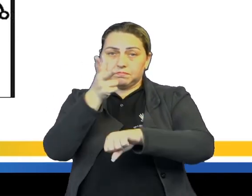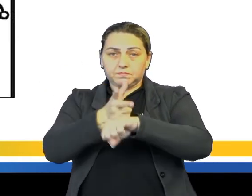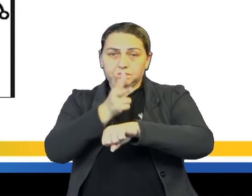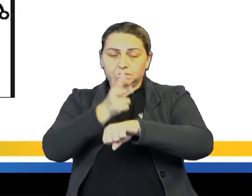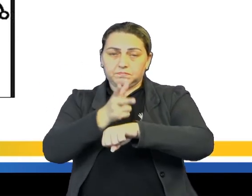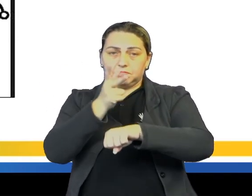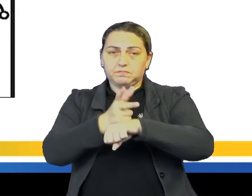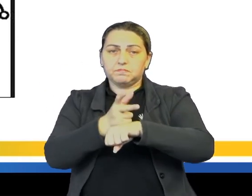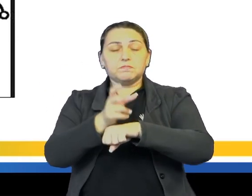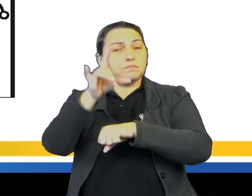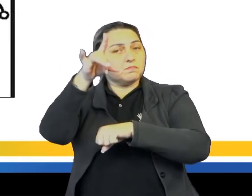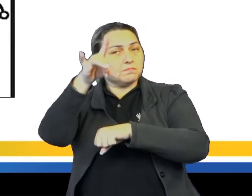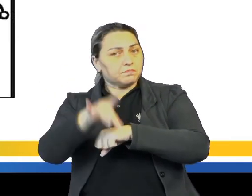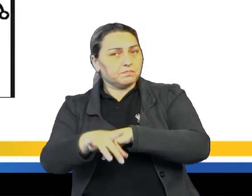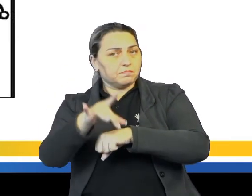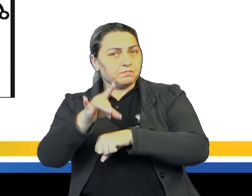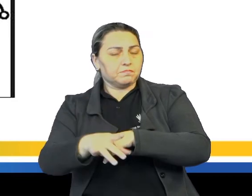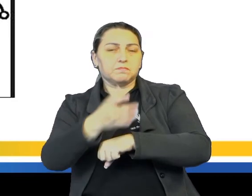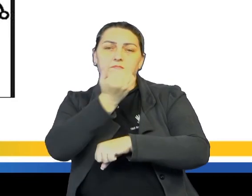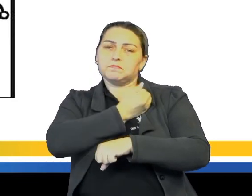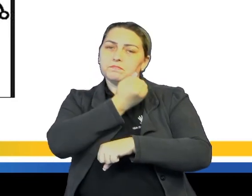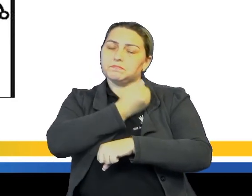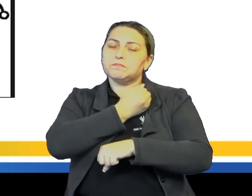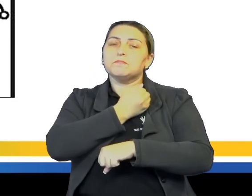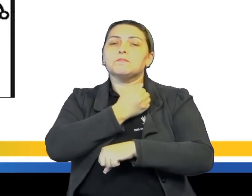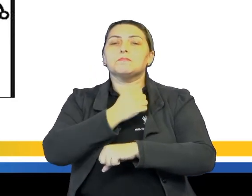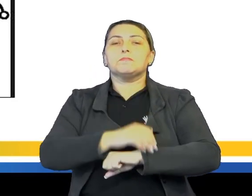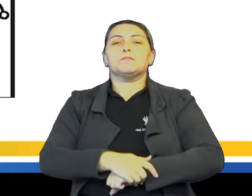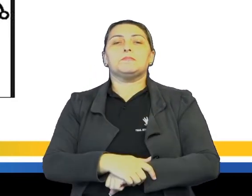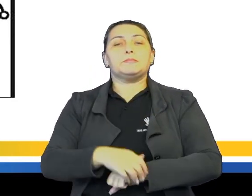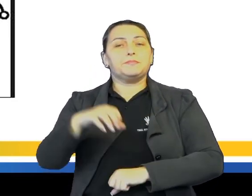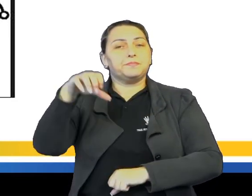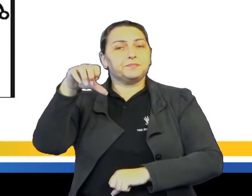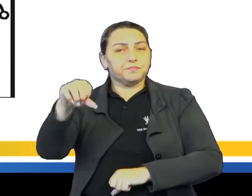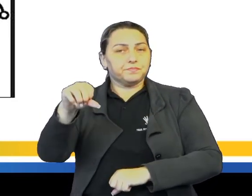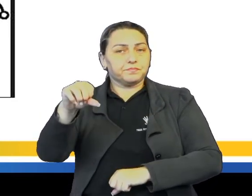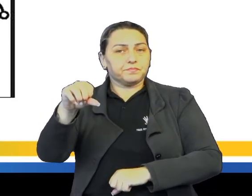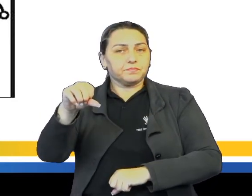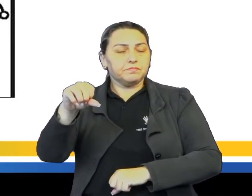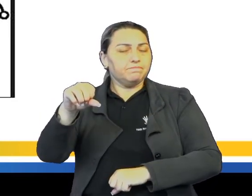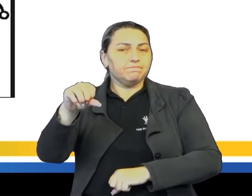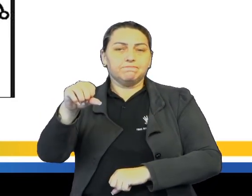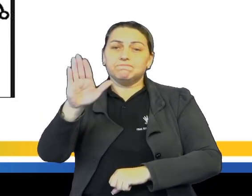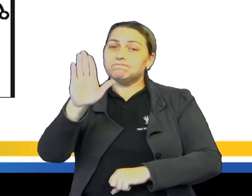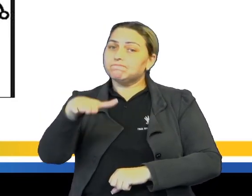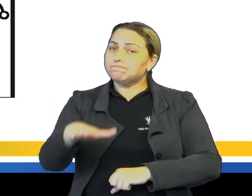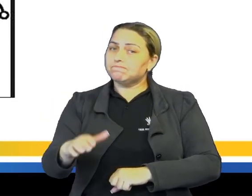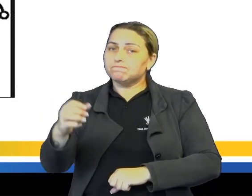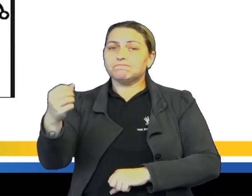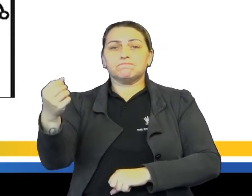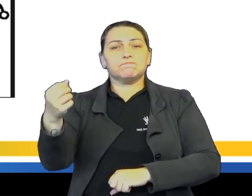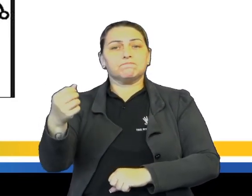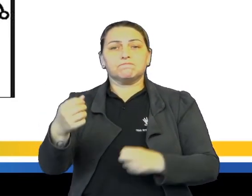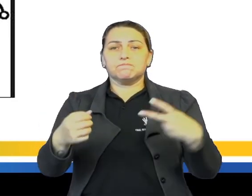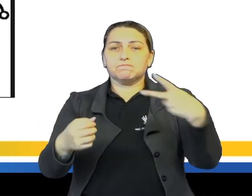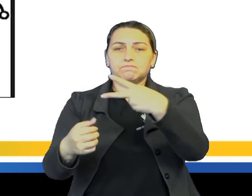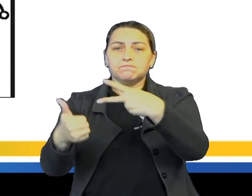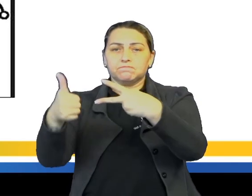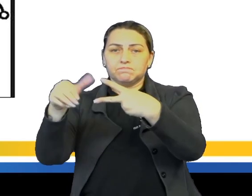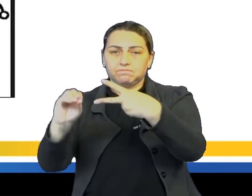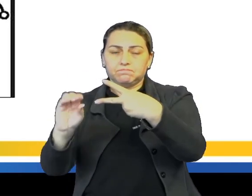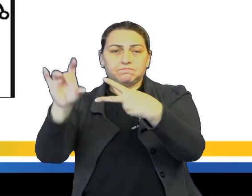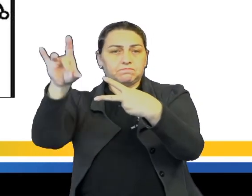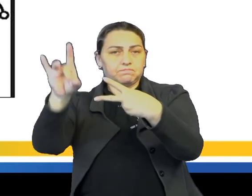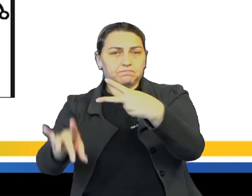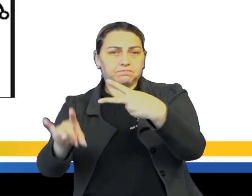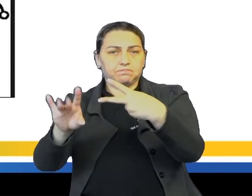que o último numeral que o Guto pulou foi o 9. Então, essa afirmação é incorreta. A